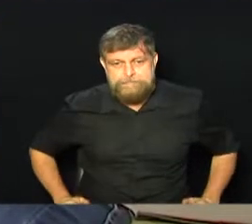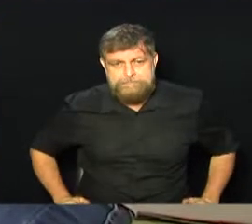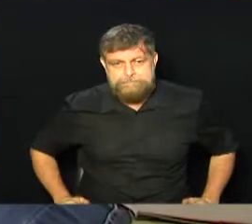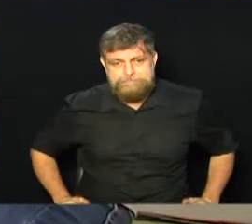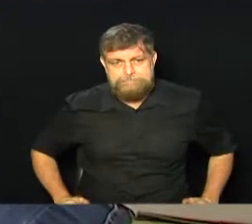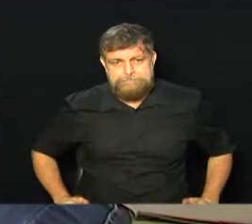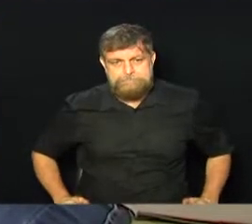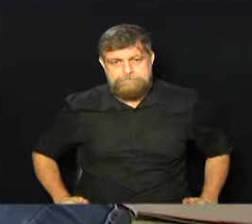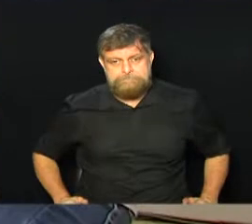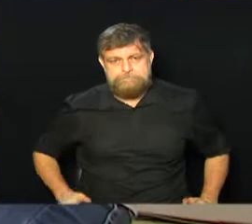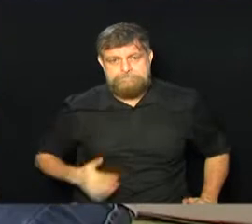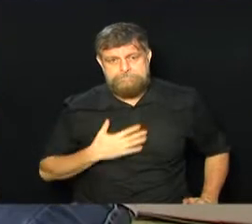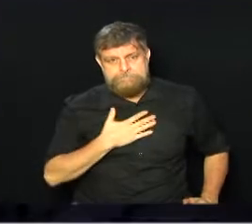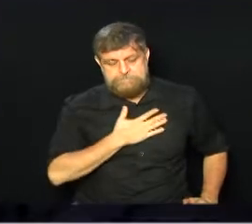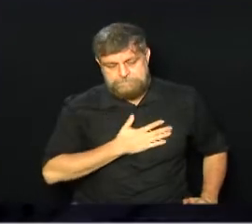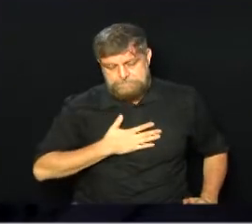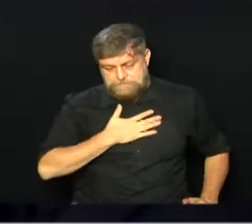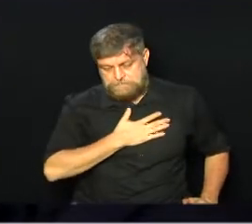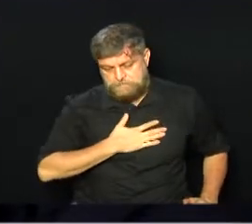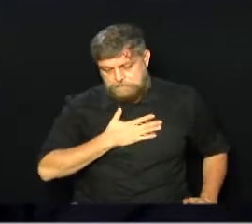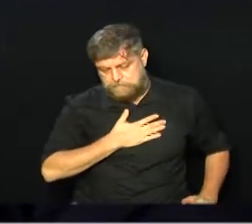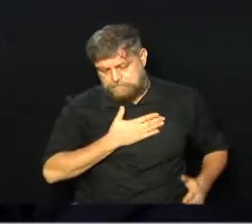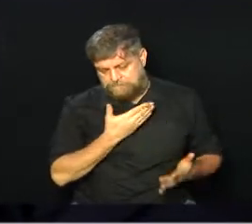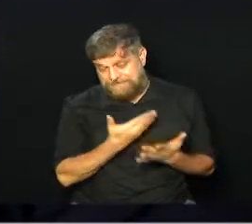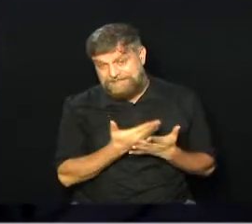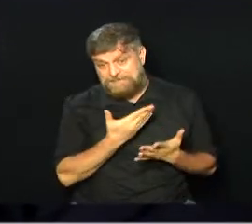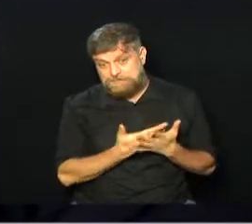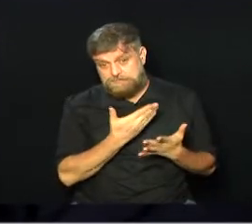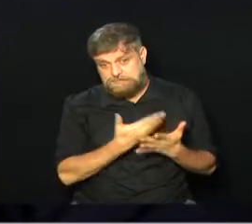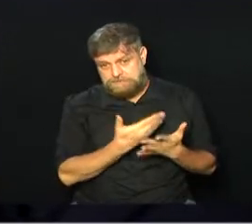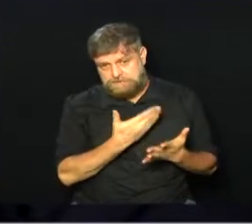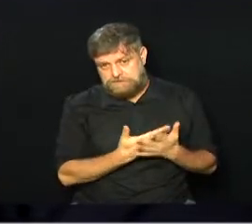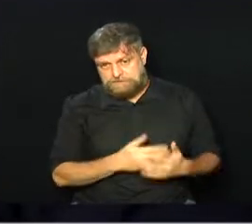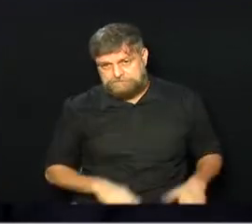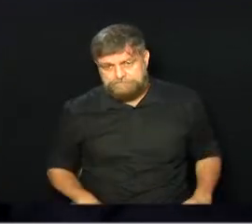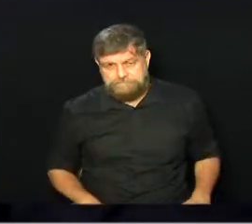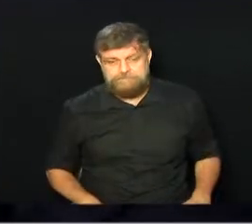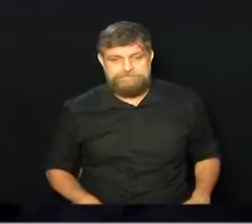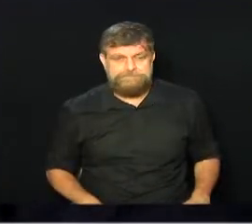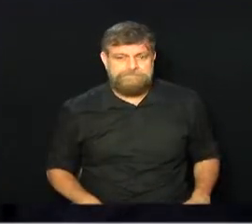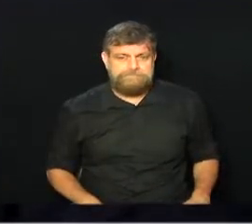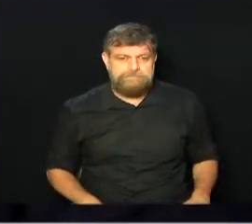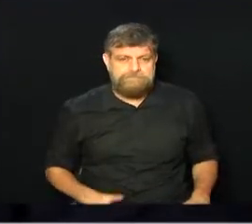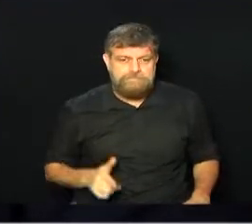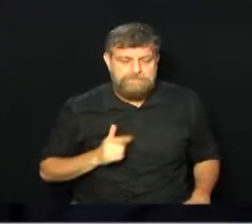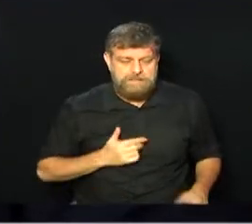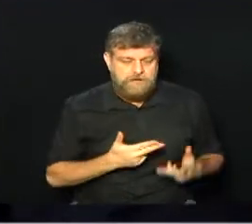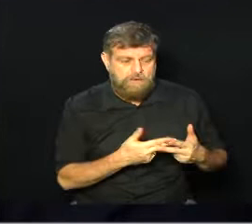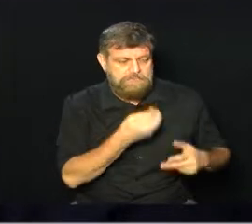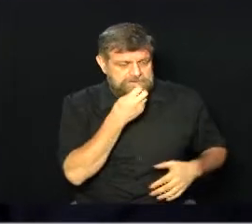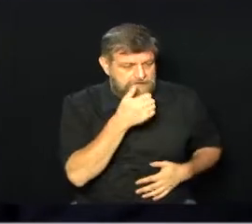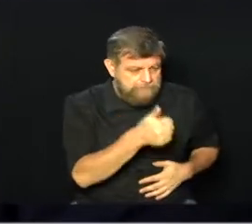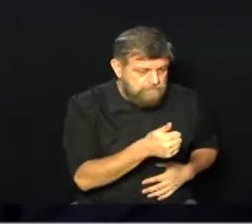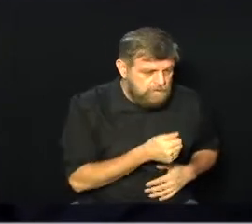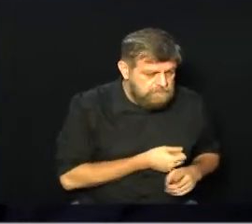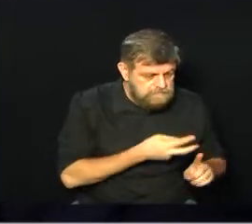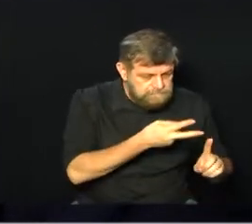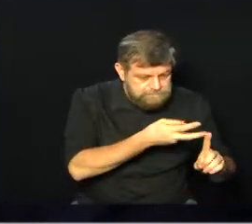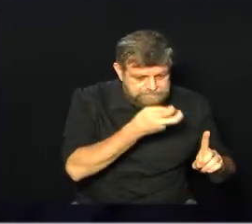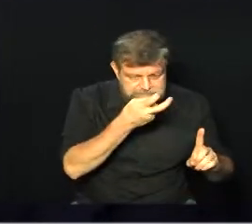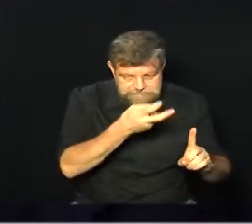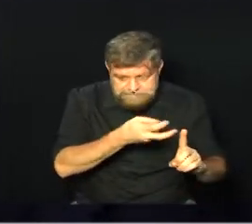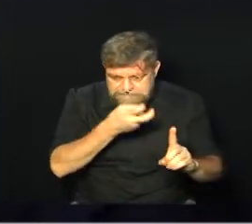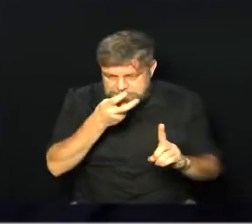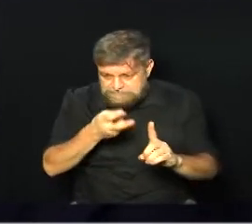Olha, eu gosto muito de estudar futebol. Eu acho que você tem que pegar coisas boas de cada treinador. Nem